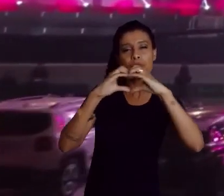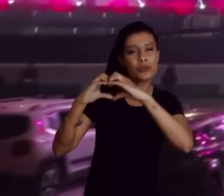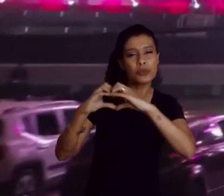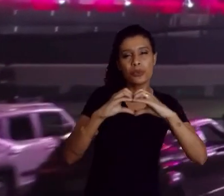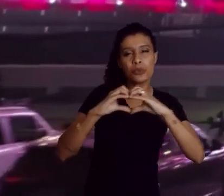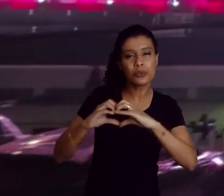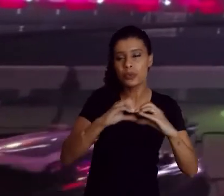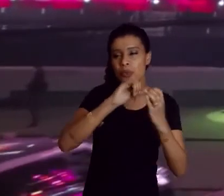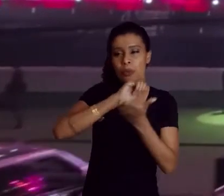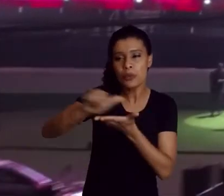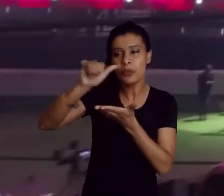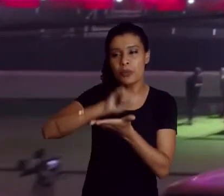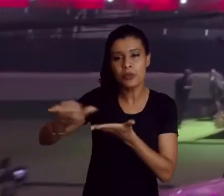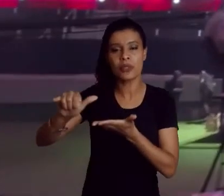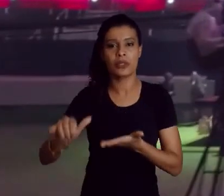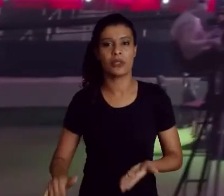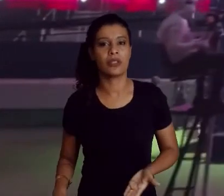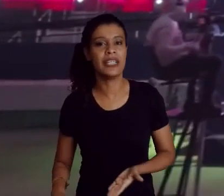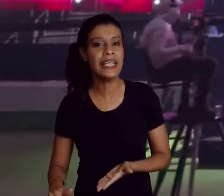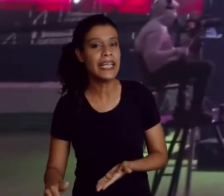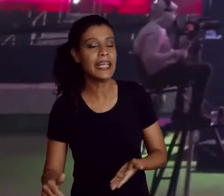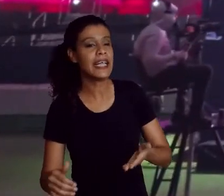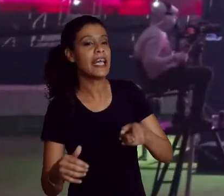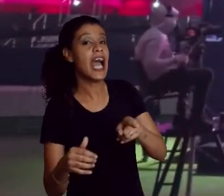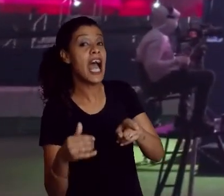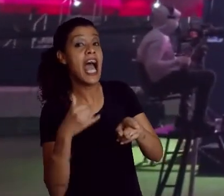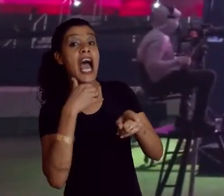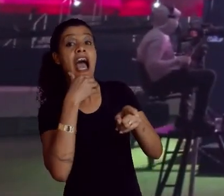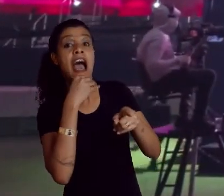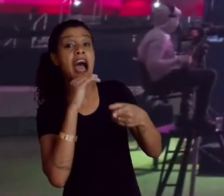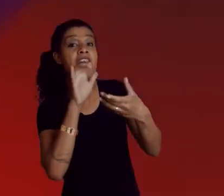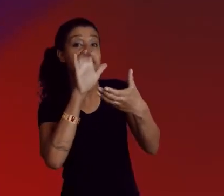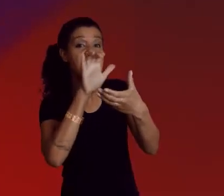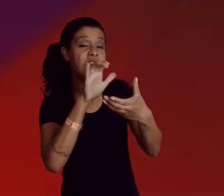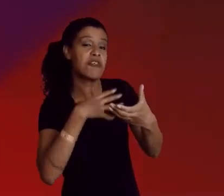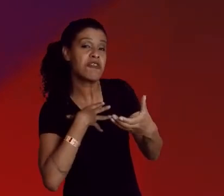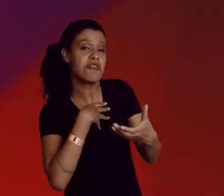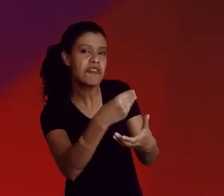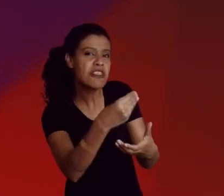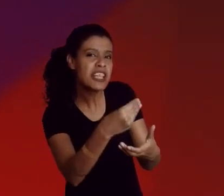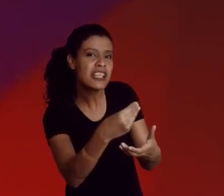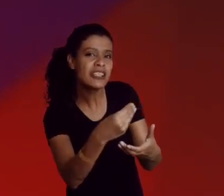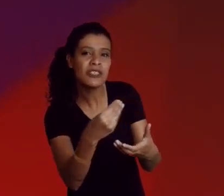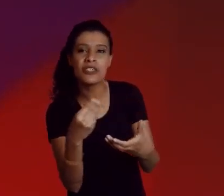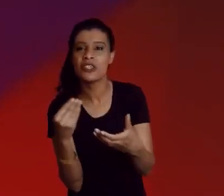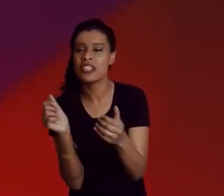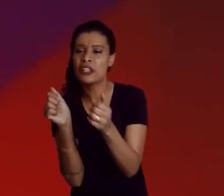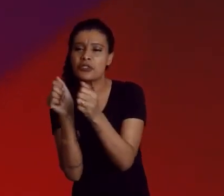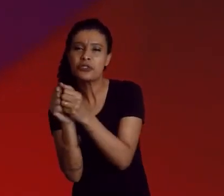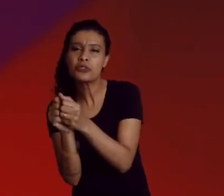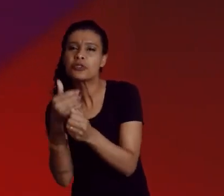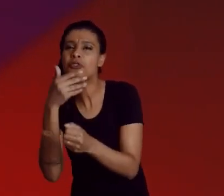Júnior responde assim: mamãe, estou vendo tanto de coração que você está mandando para o